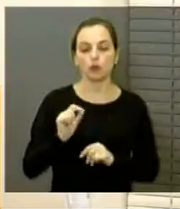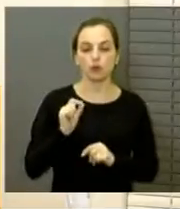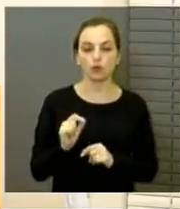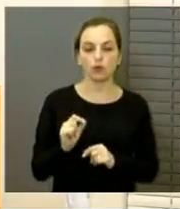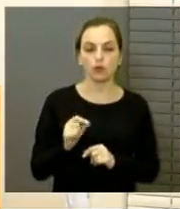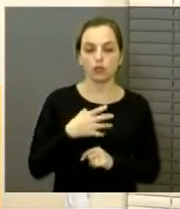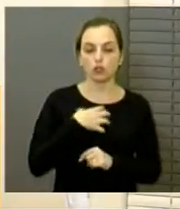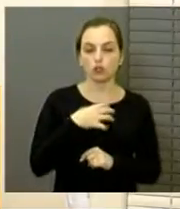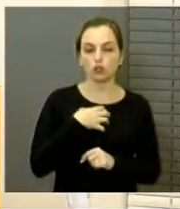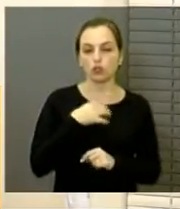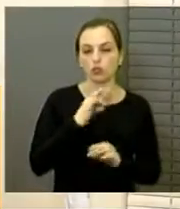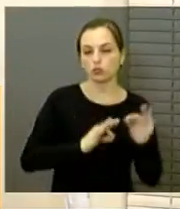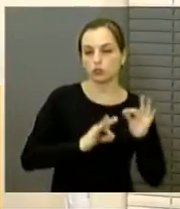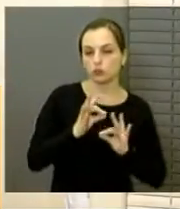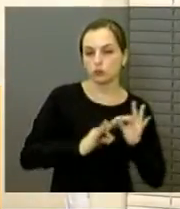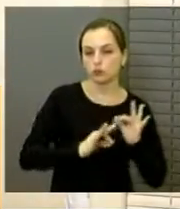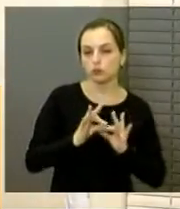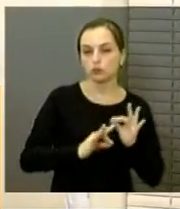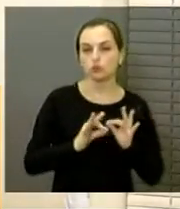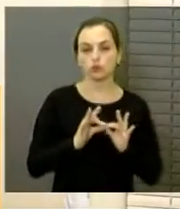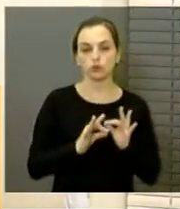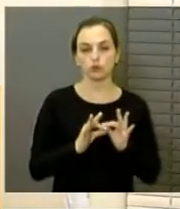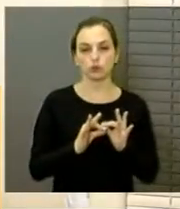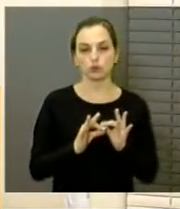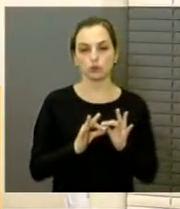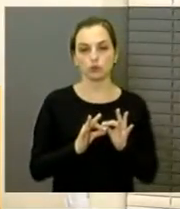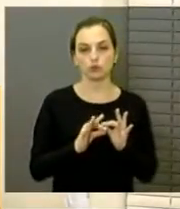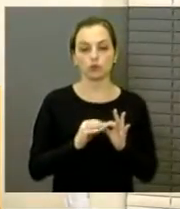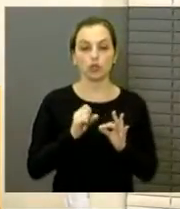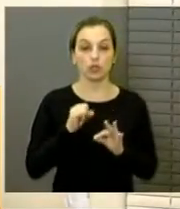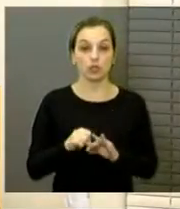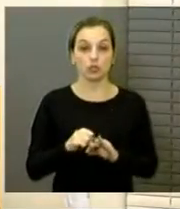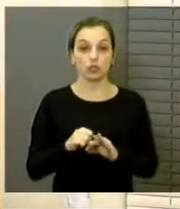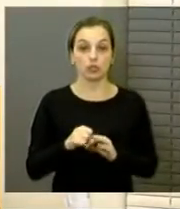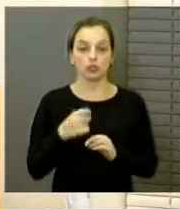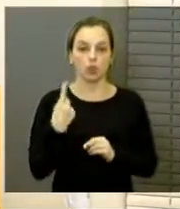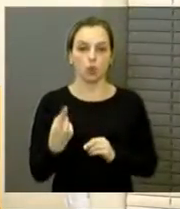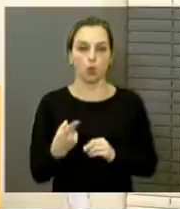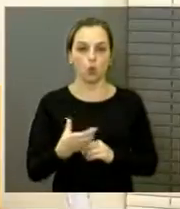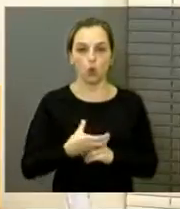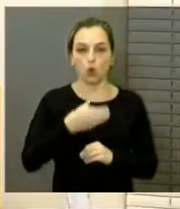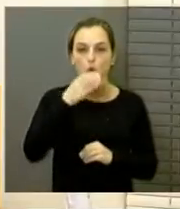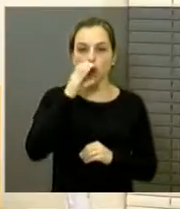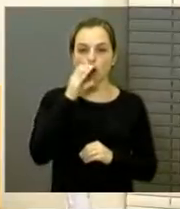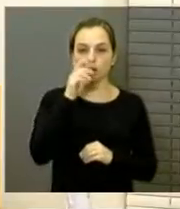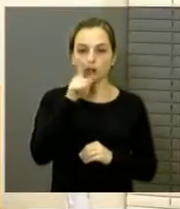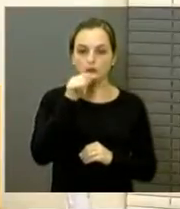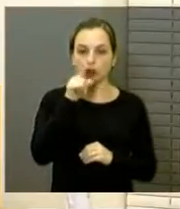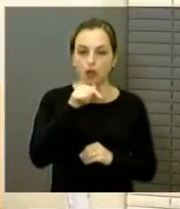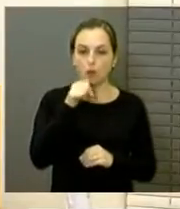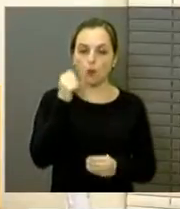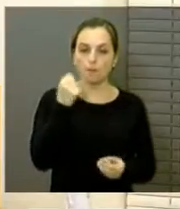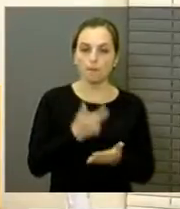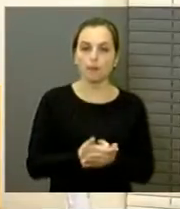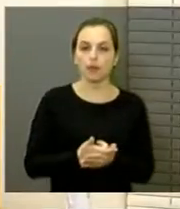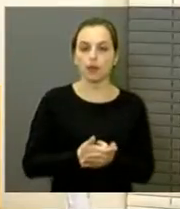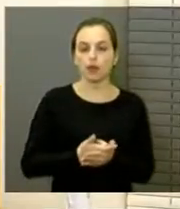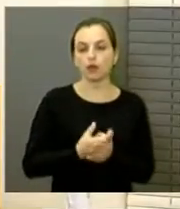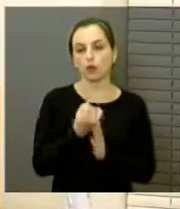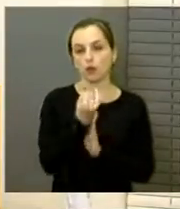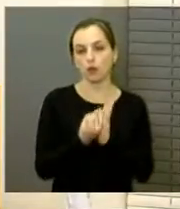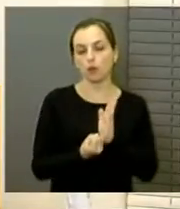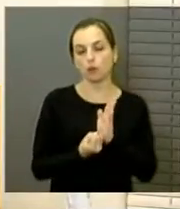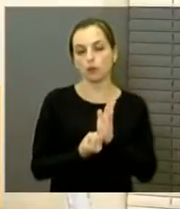da forma que foi feito, se você tomar um copo de água, você paga a taxa